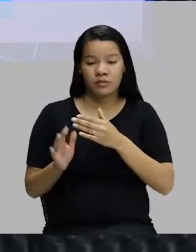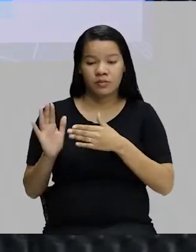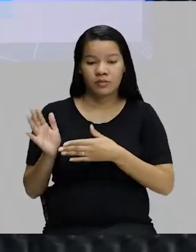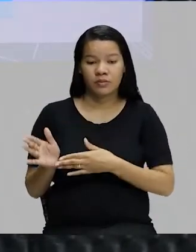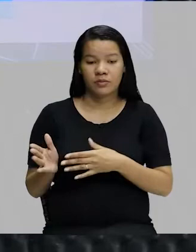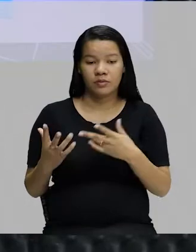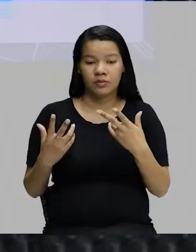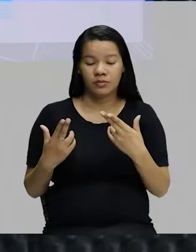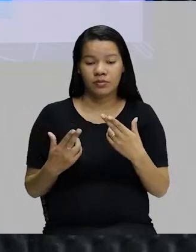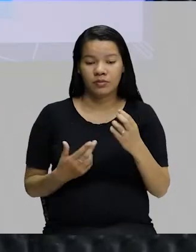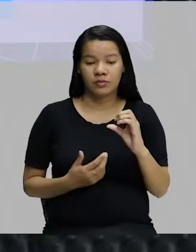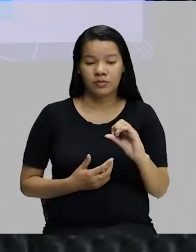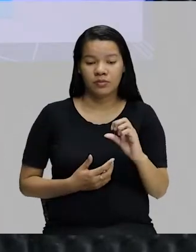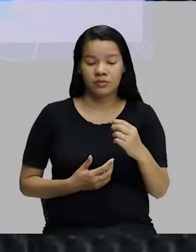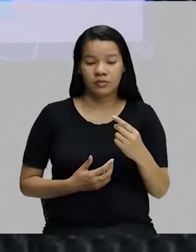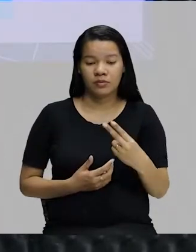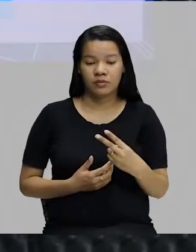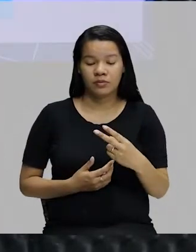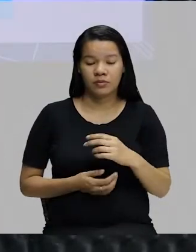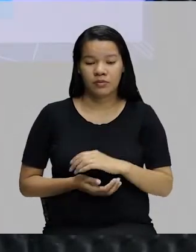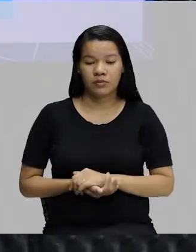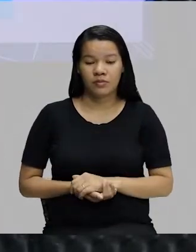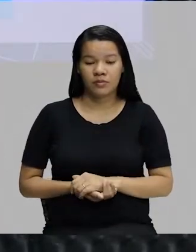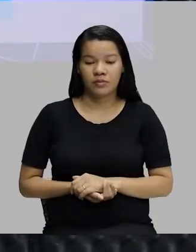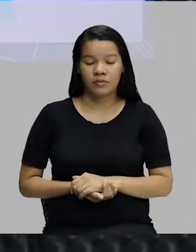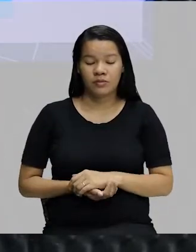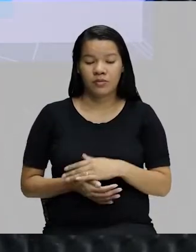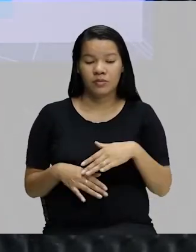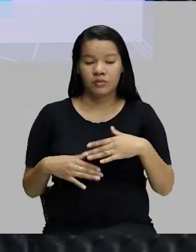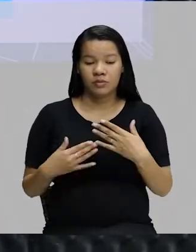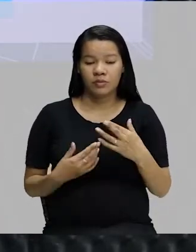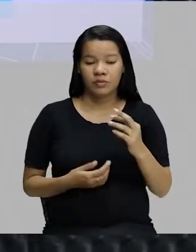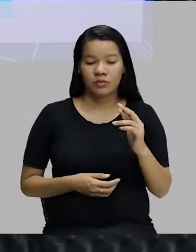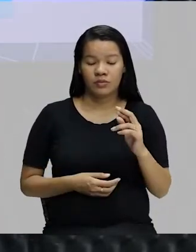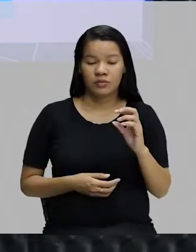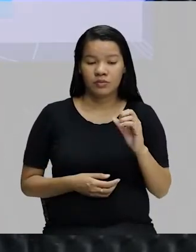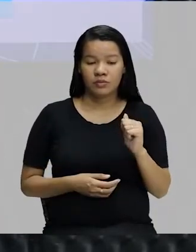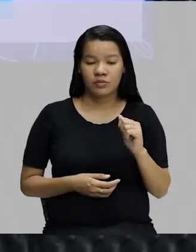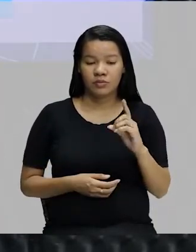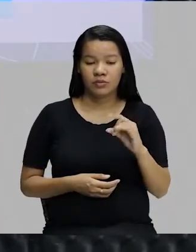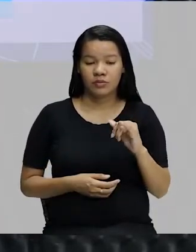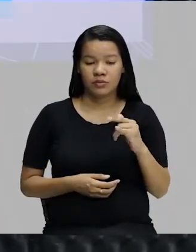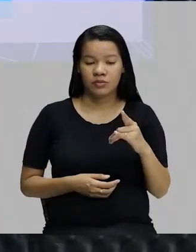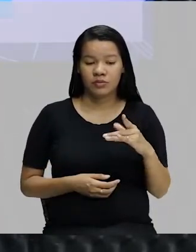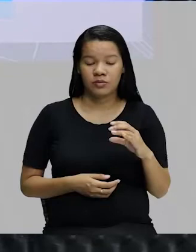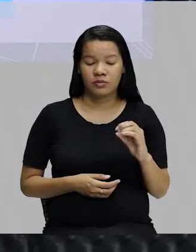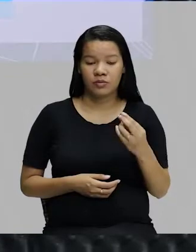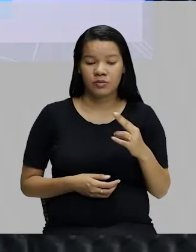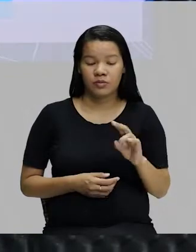mesmo, 92. Então, que radiação ou que partícula pode ter sido essa? O